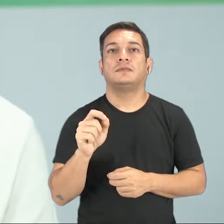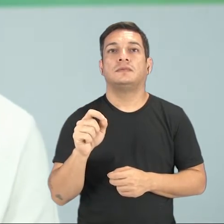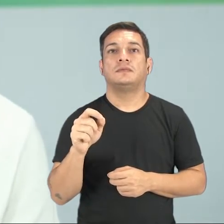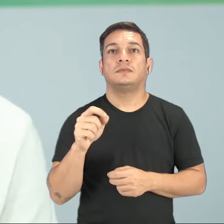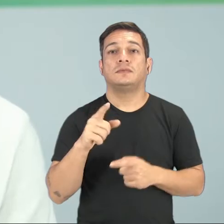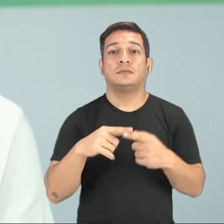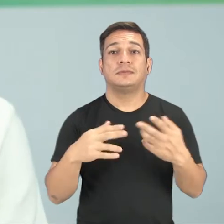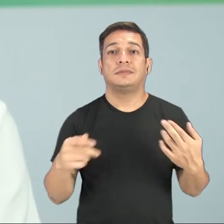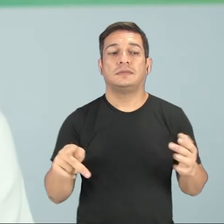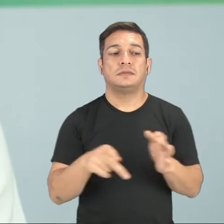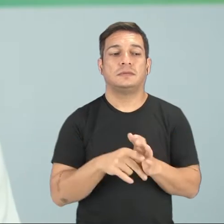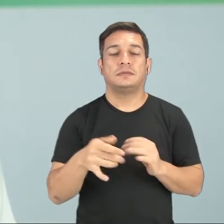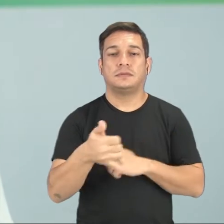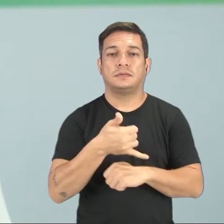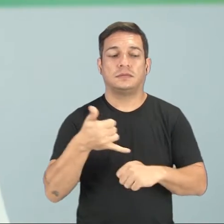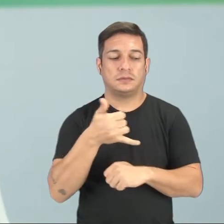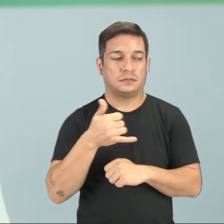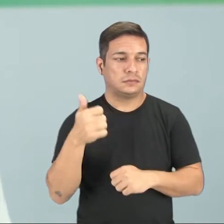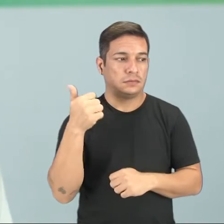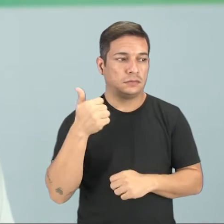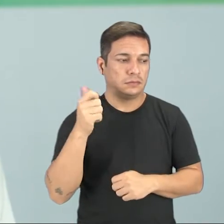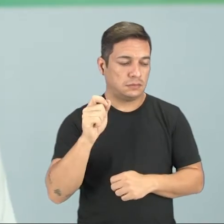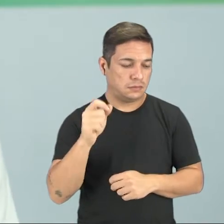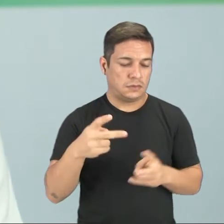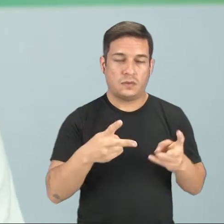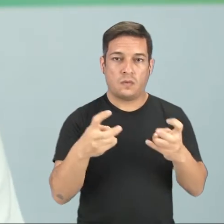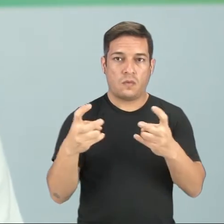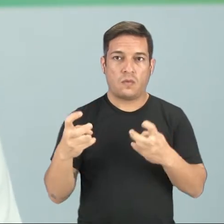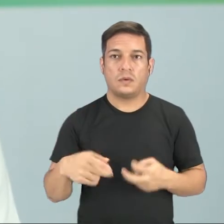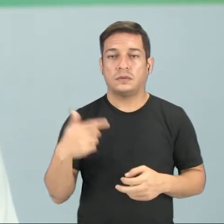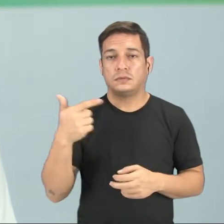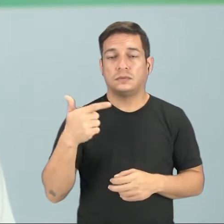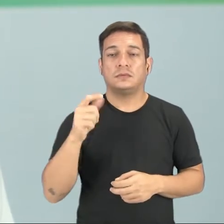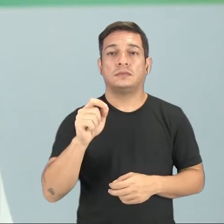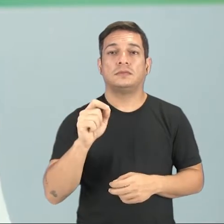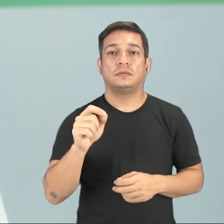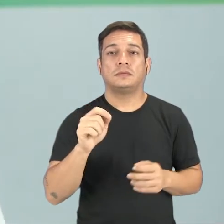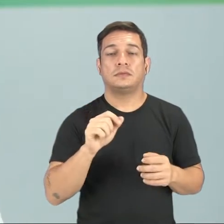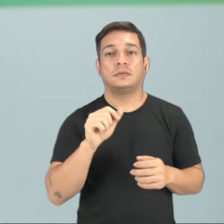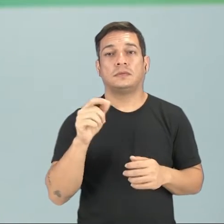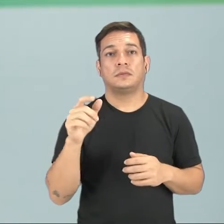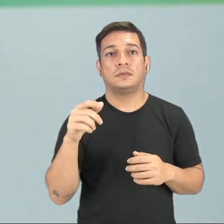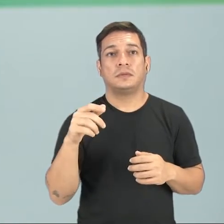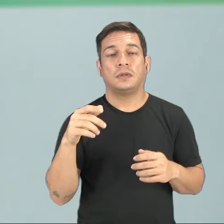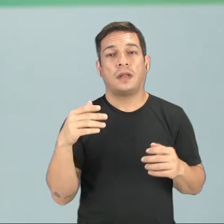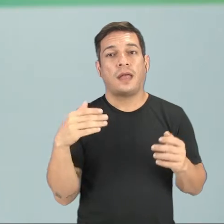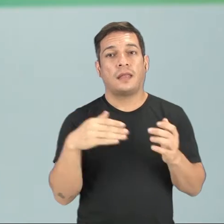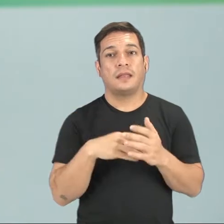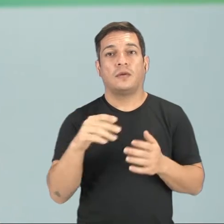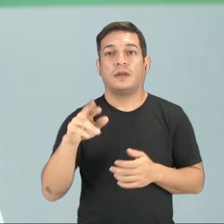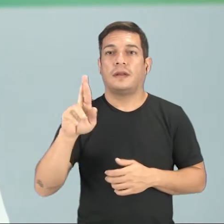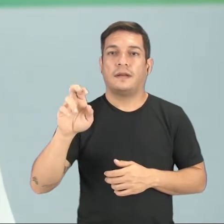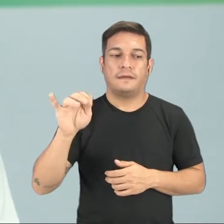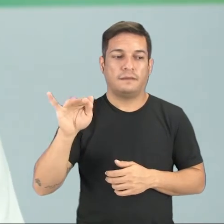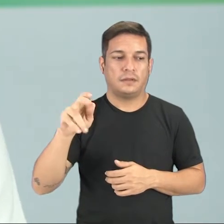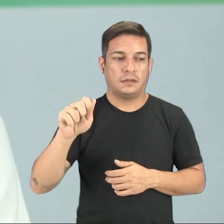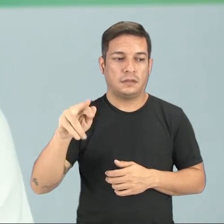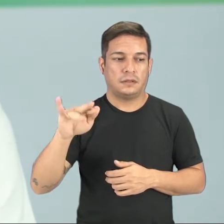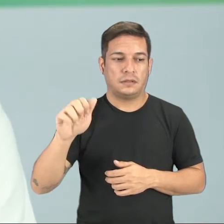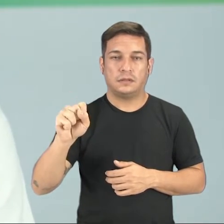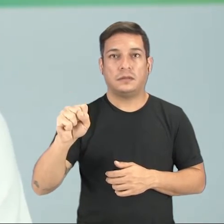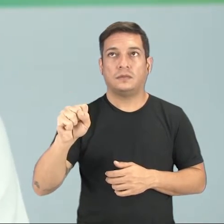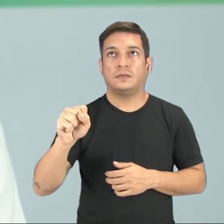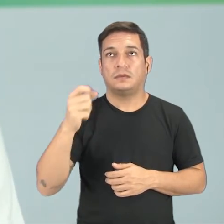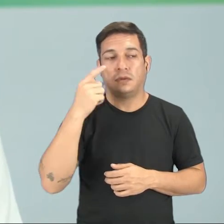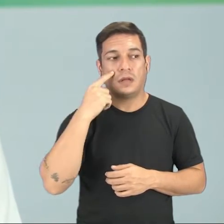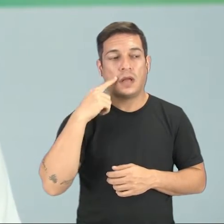do petróleo. Então, primeira etapa, extração. Segundo, transporte até as refinarias. E é onde,